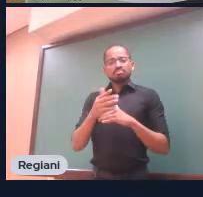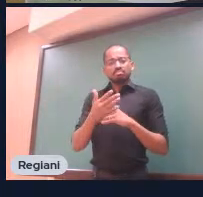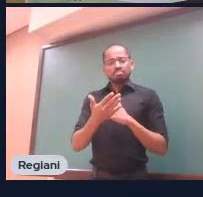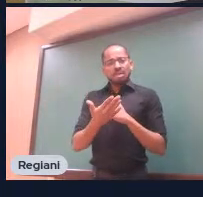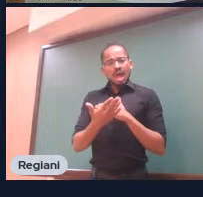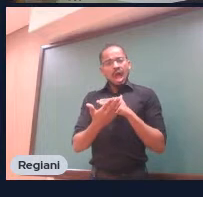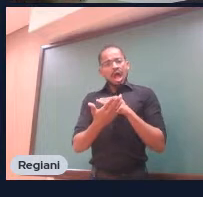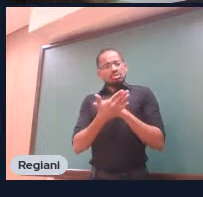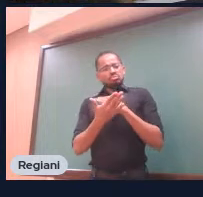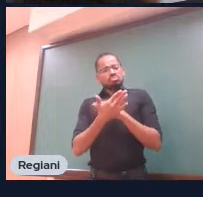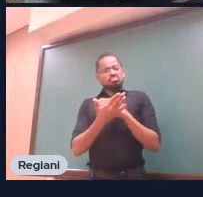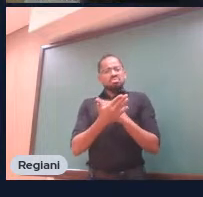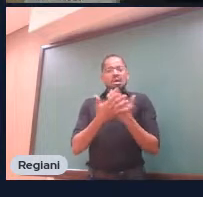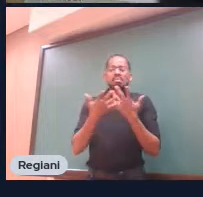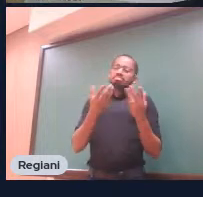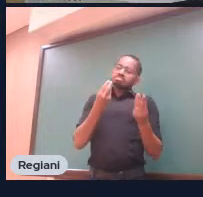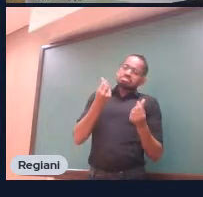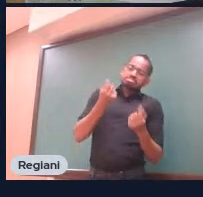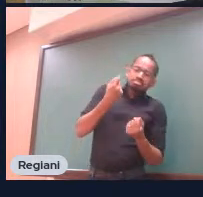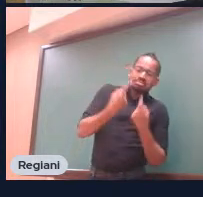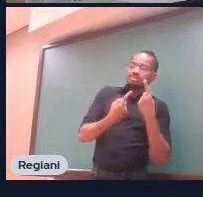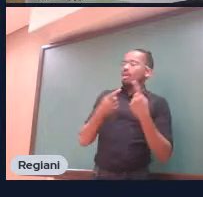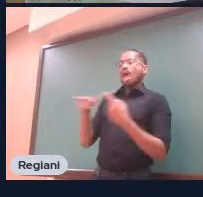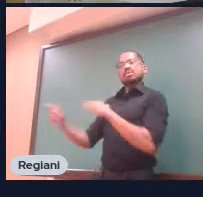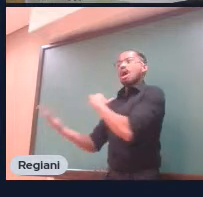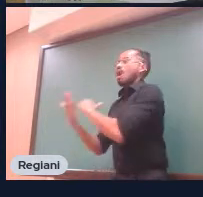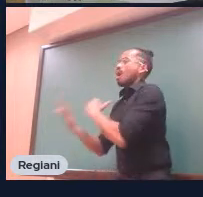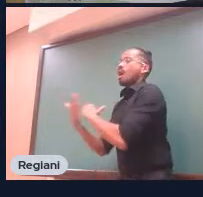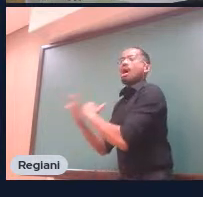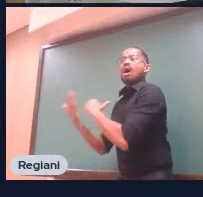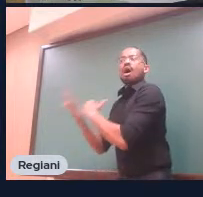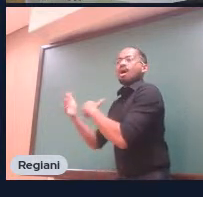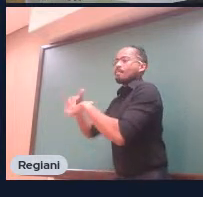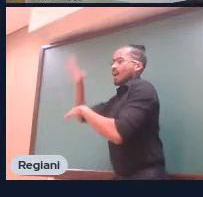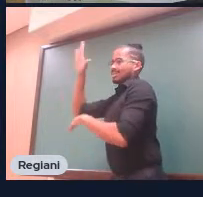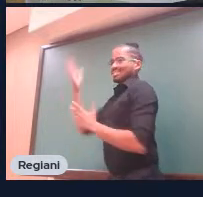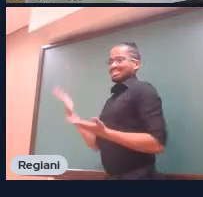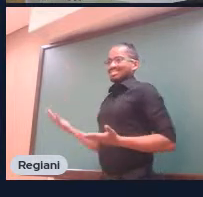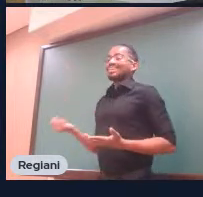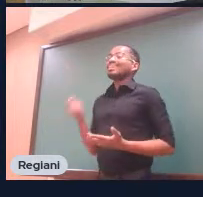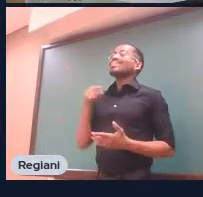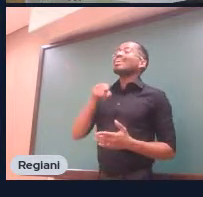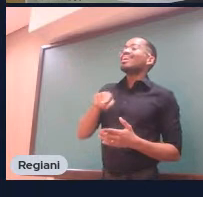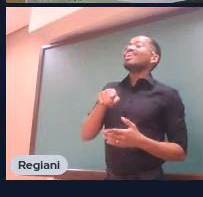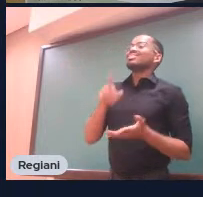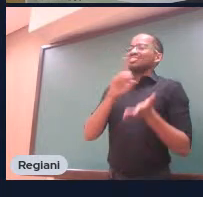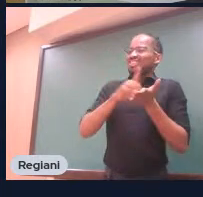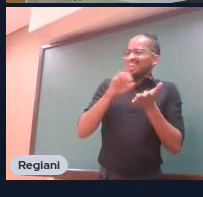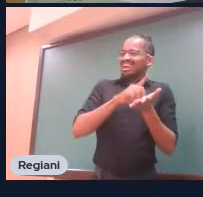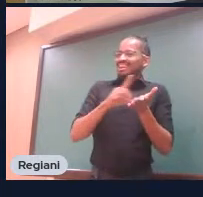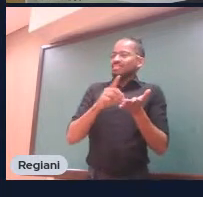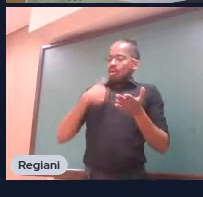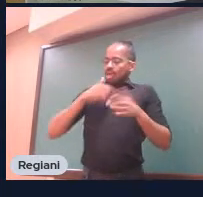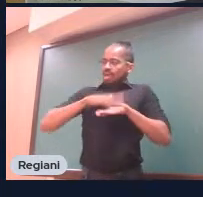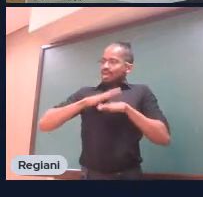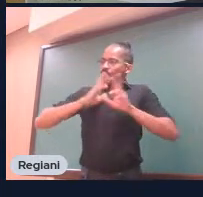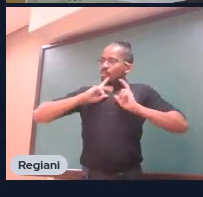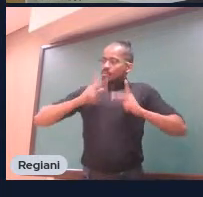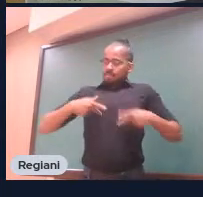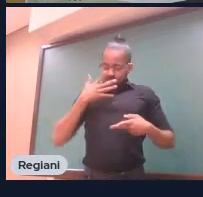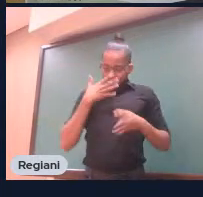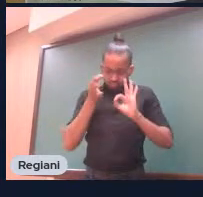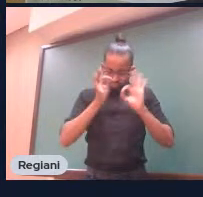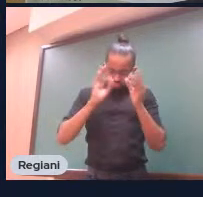que necessariamente são úteis, e dicionários que vinham de humanos e máquinas para dicionários que vêm